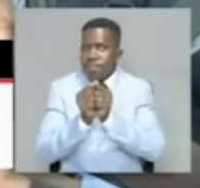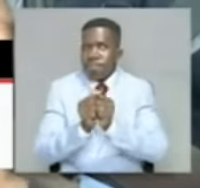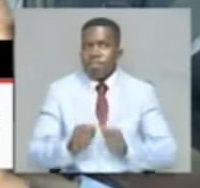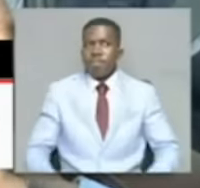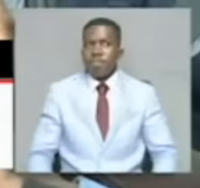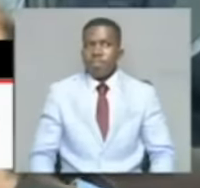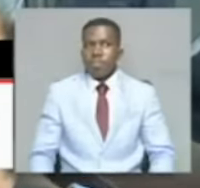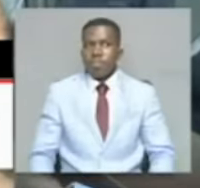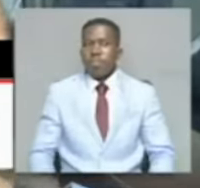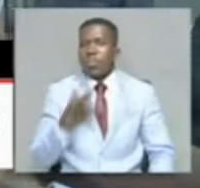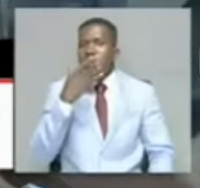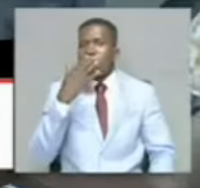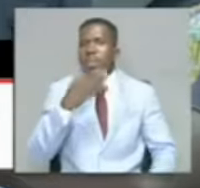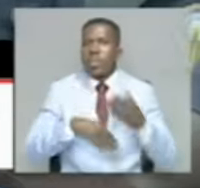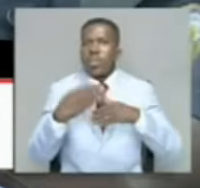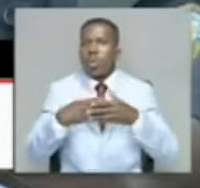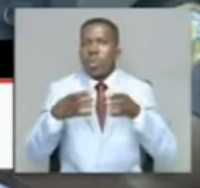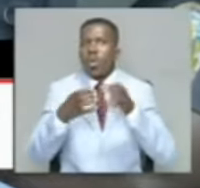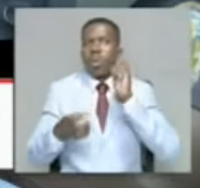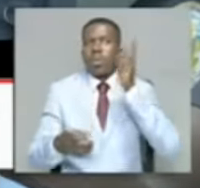Mas tu, quais são? Quais são esses? Quem são eles?